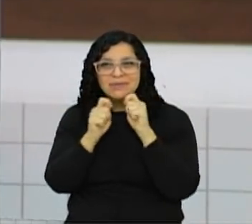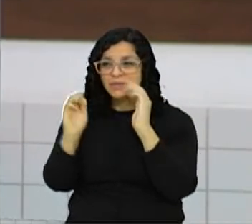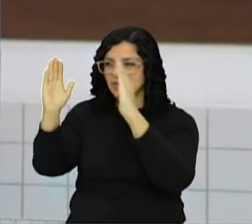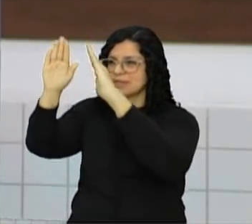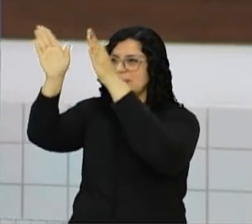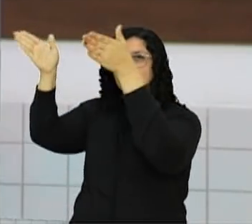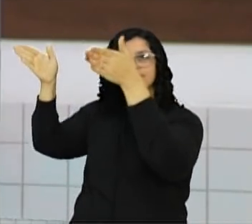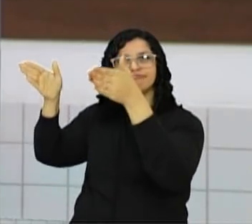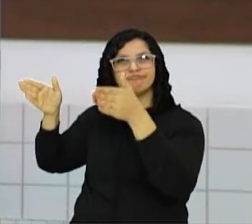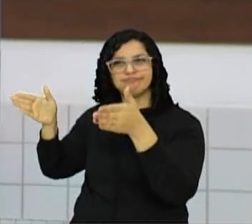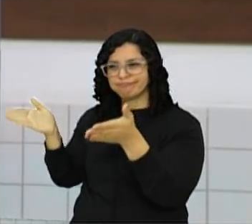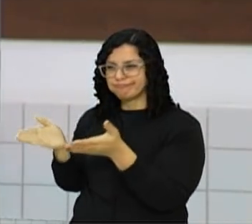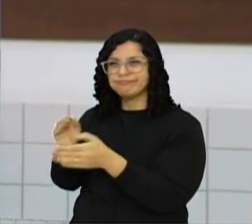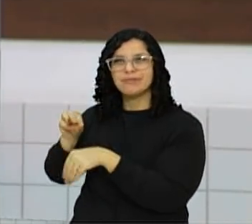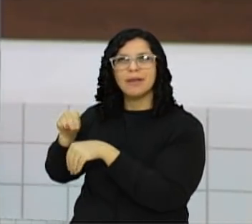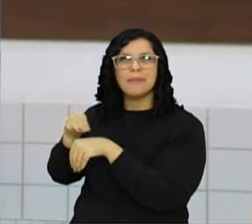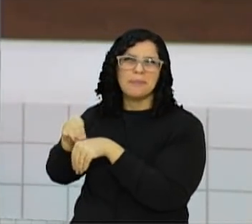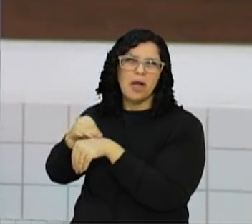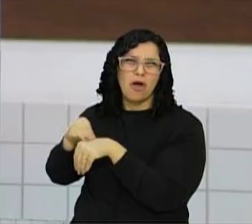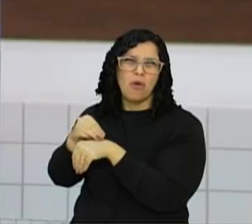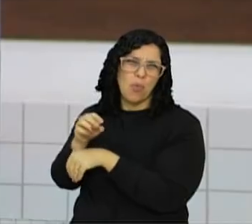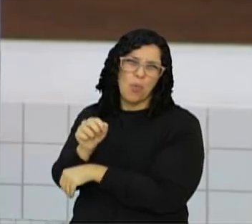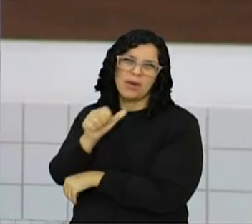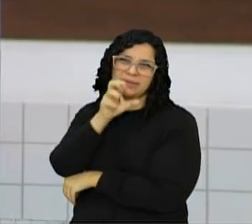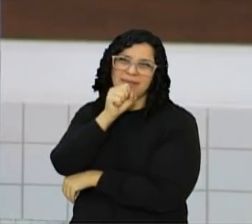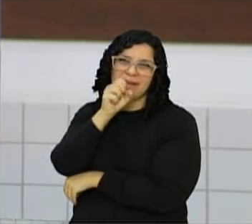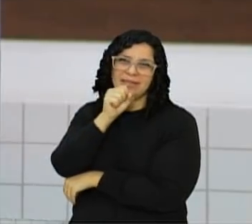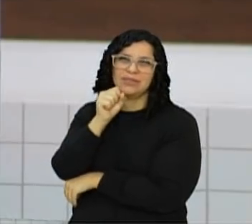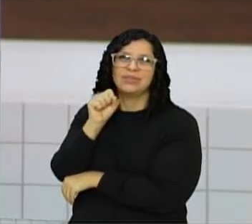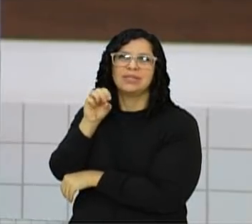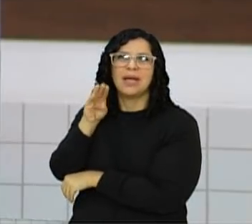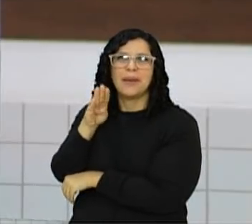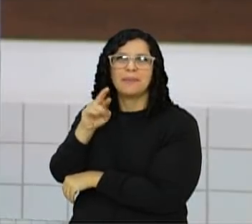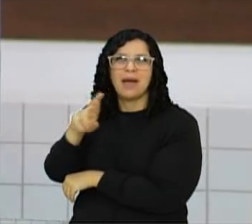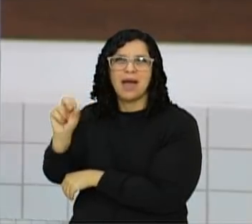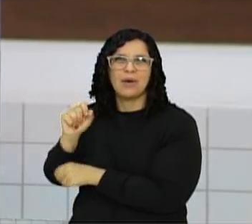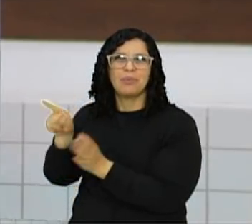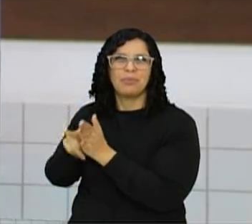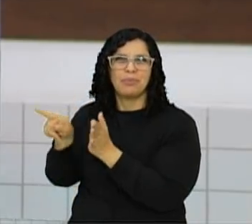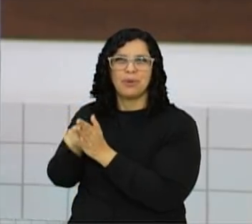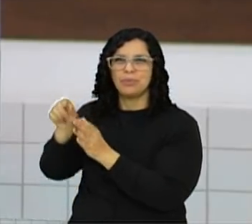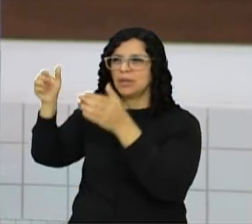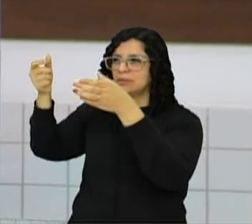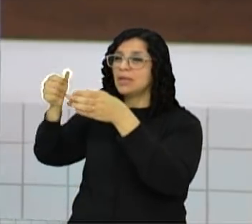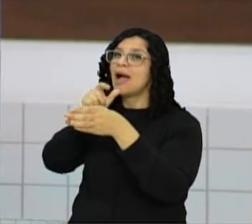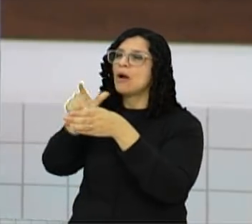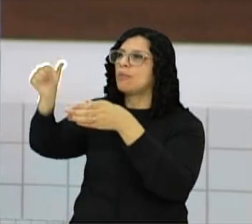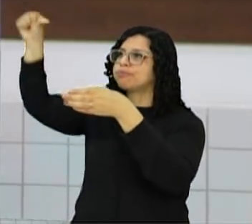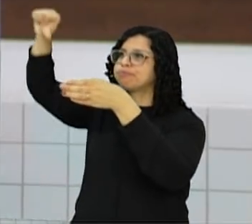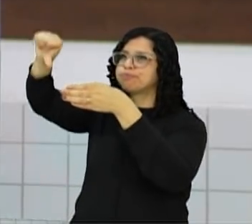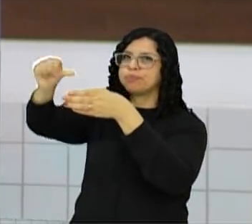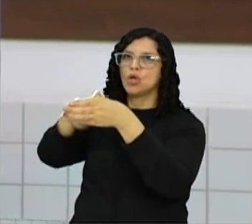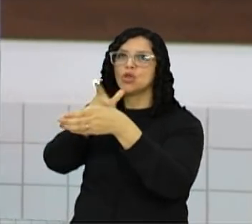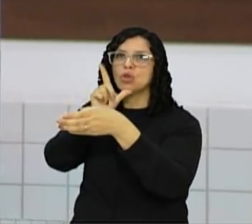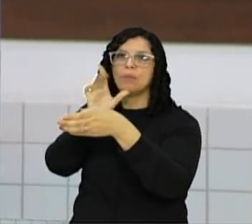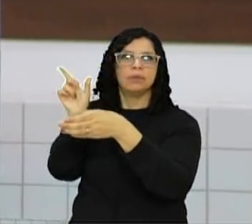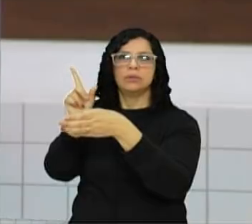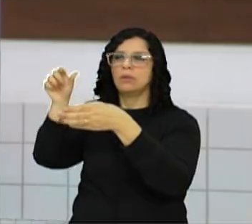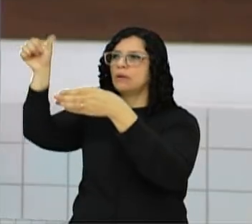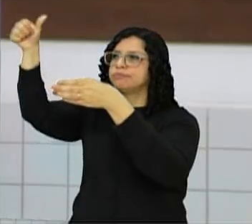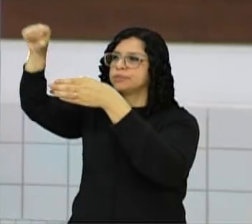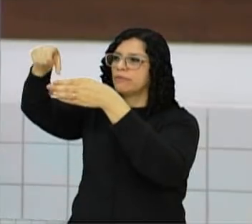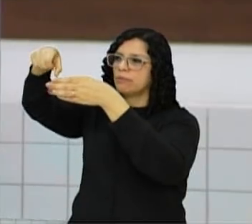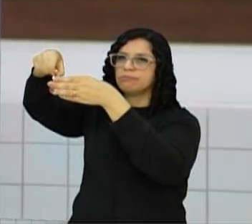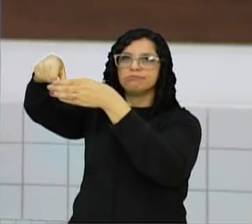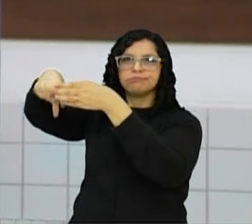casa, você coloca a água por cima e você já não pode beber a água, porque ela tem que